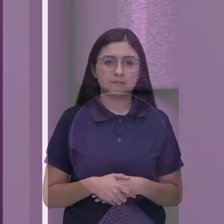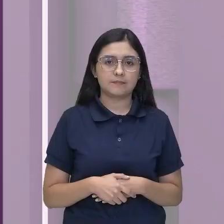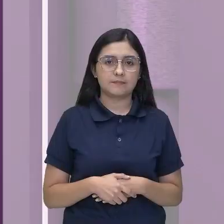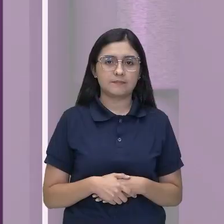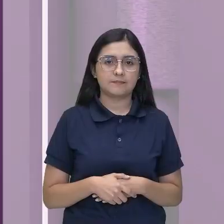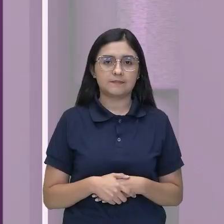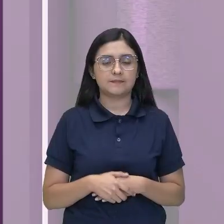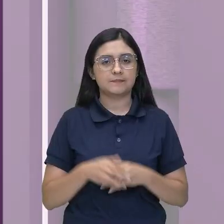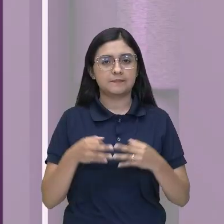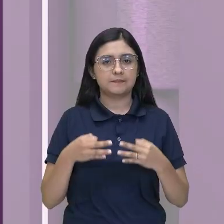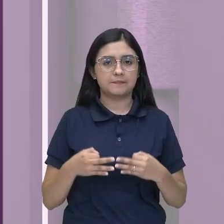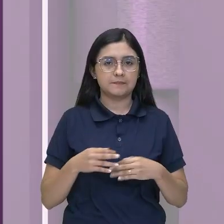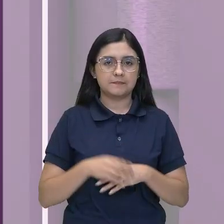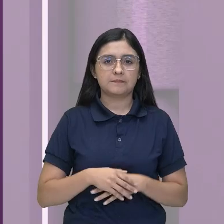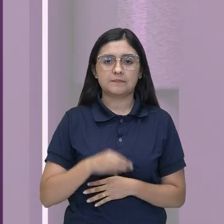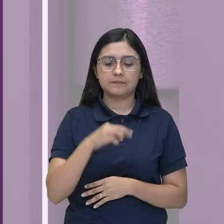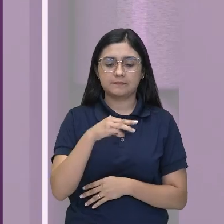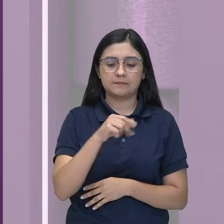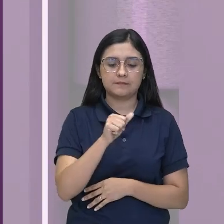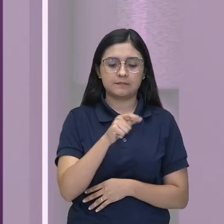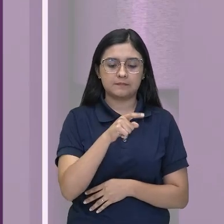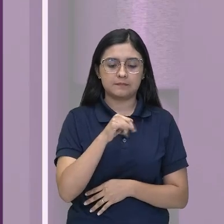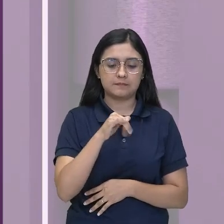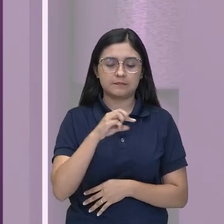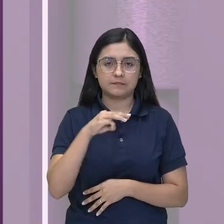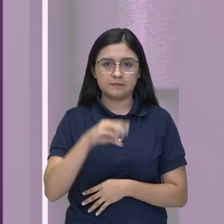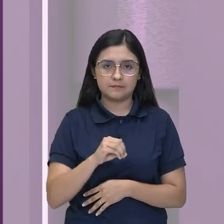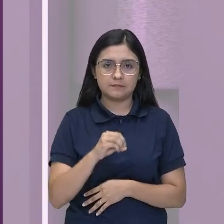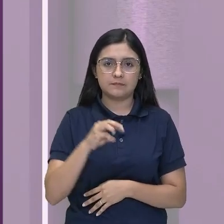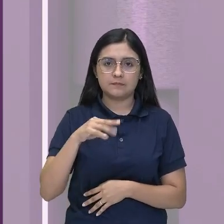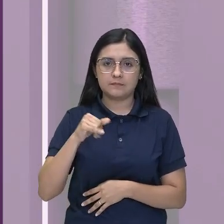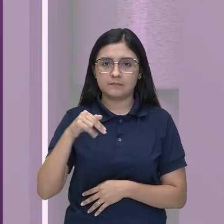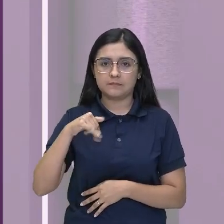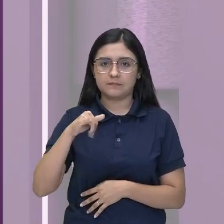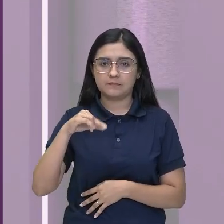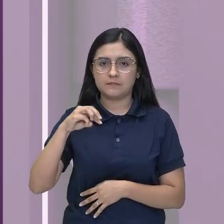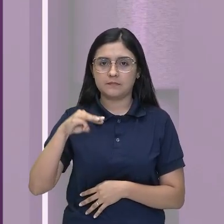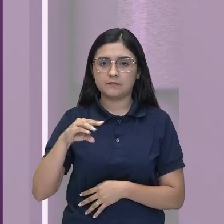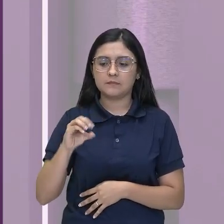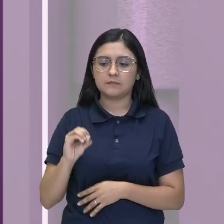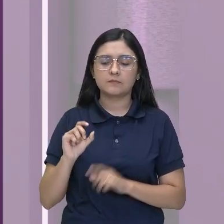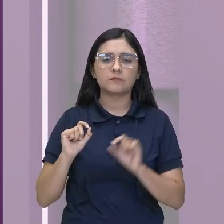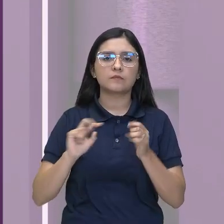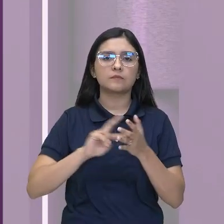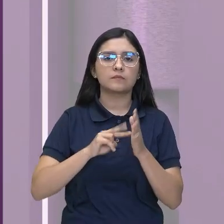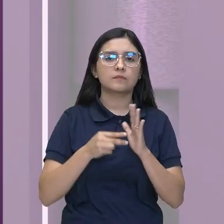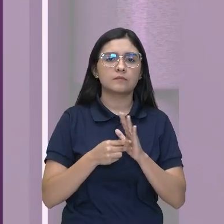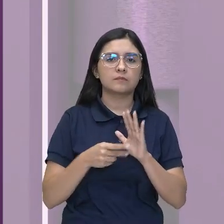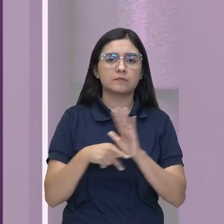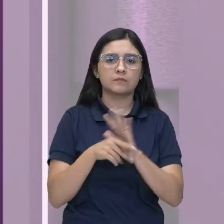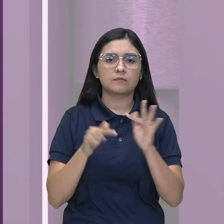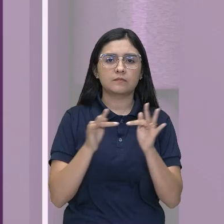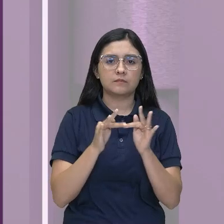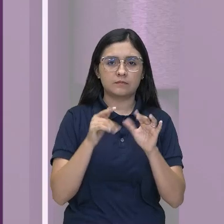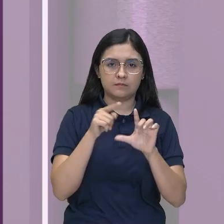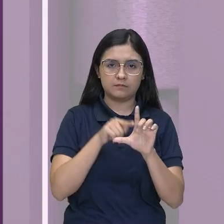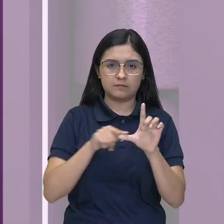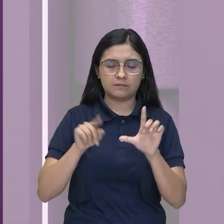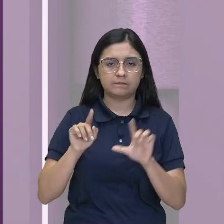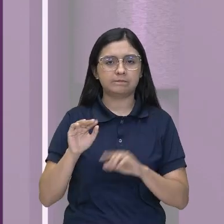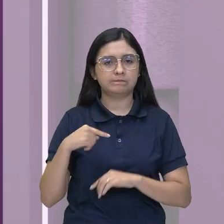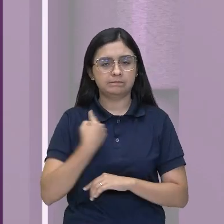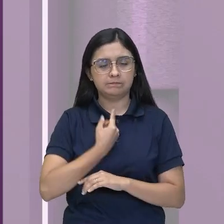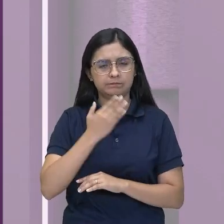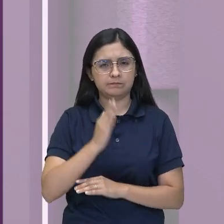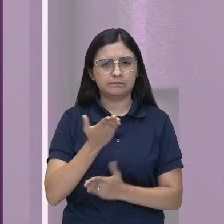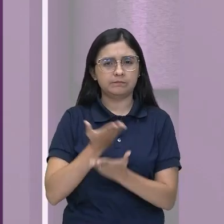Muito bem, máximo e mínimo de uma função quadrática. O que significa isso, afinal de contas? Conforme nós já estudamos,